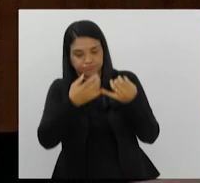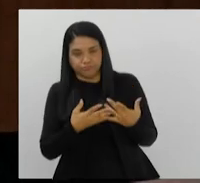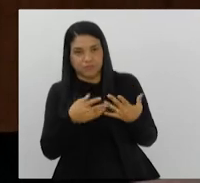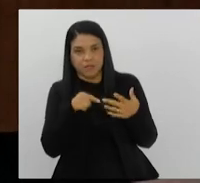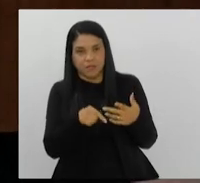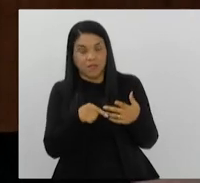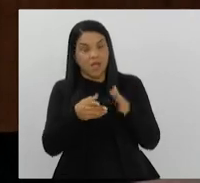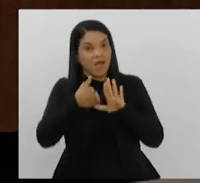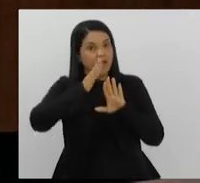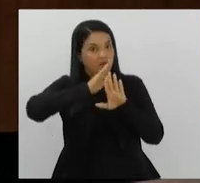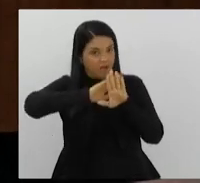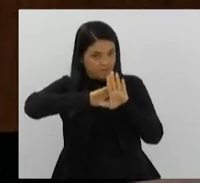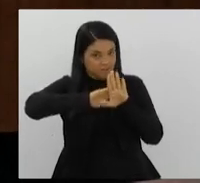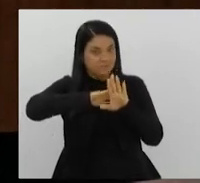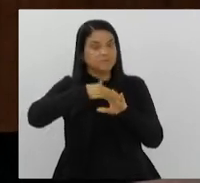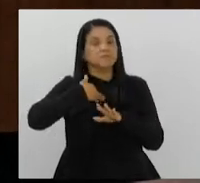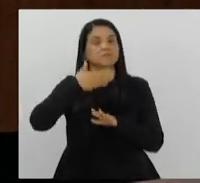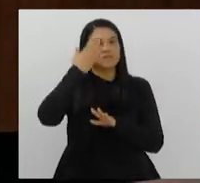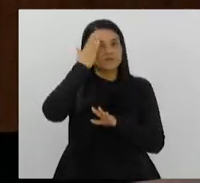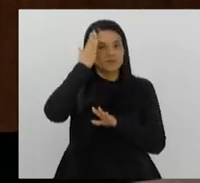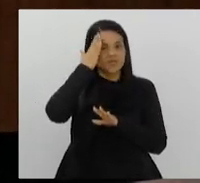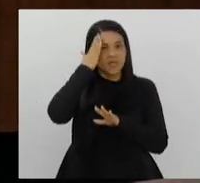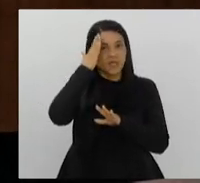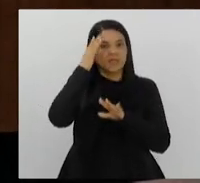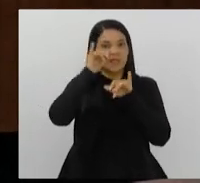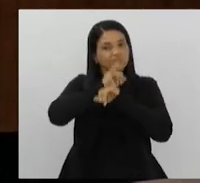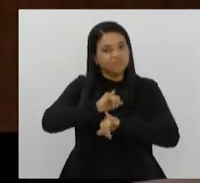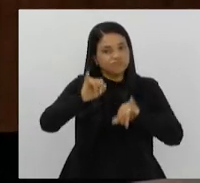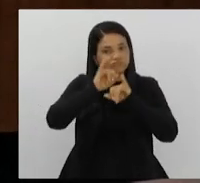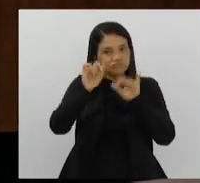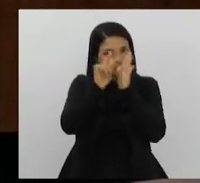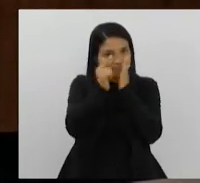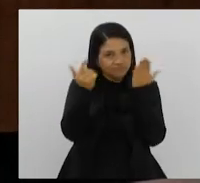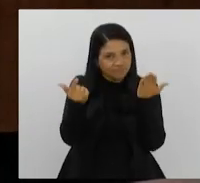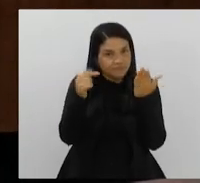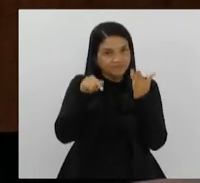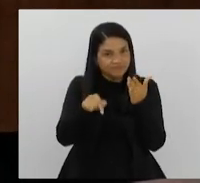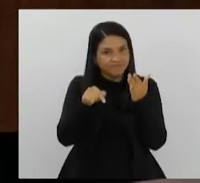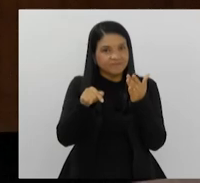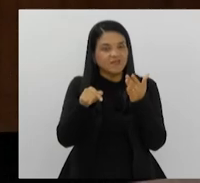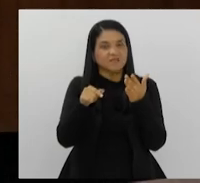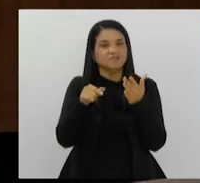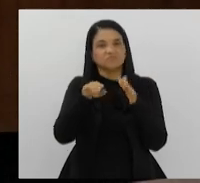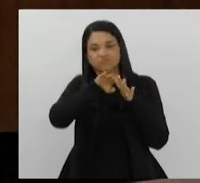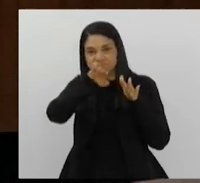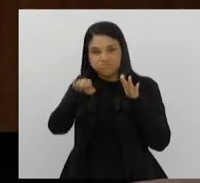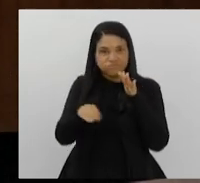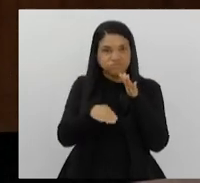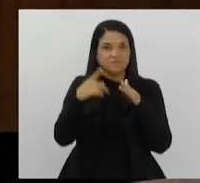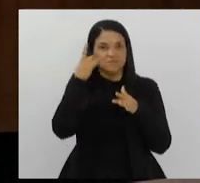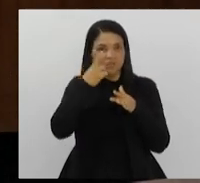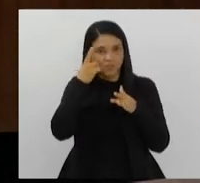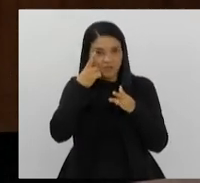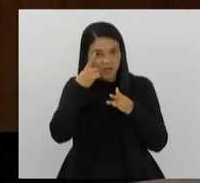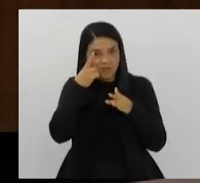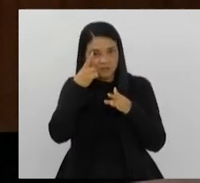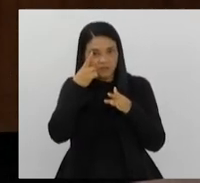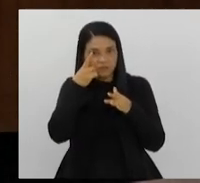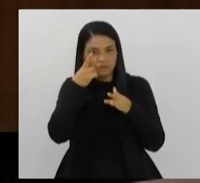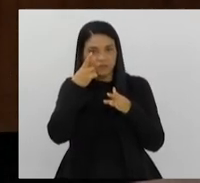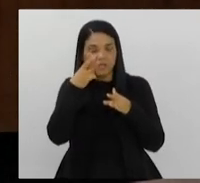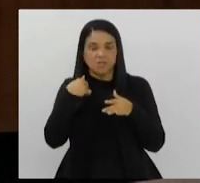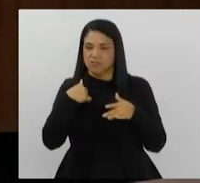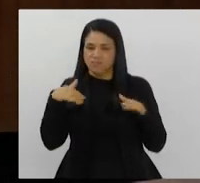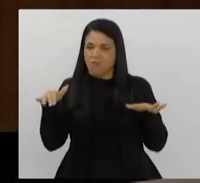por trás dessa narrativa que visa nos denegrir enquanto deputados por parte da imprensa, e ninguém aqui vai se curvar